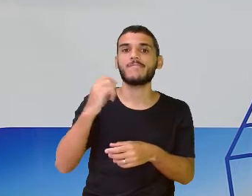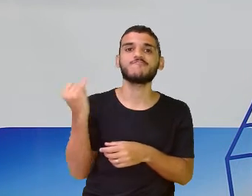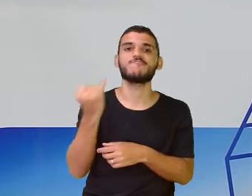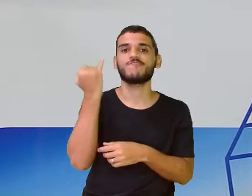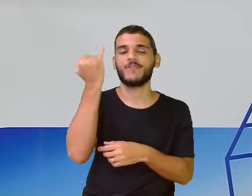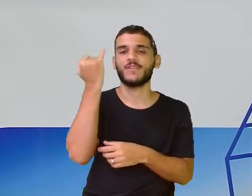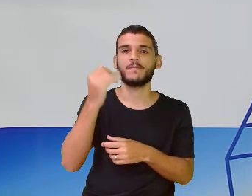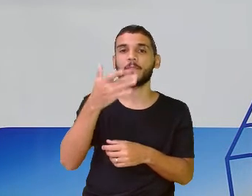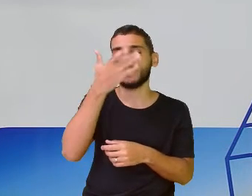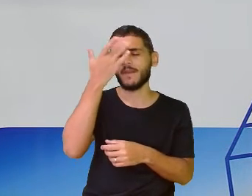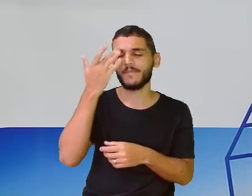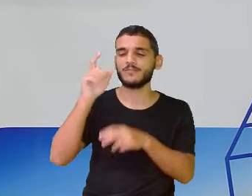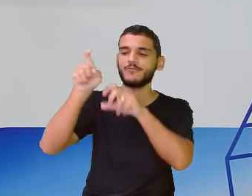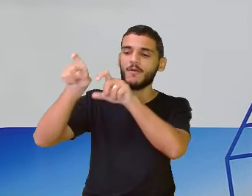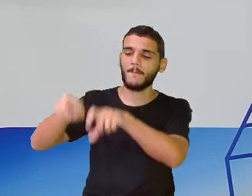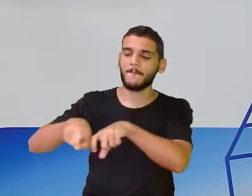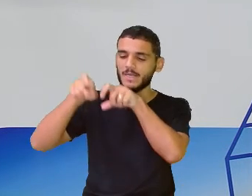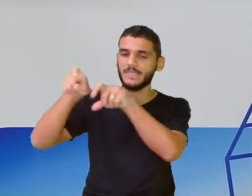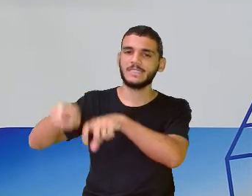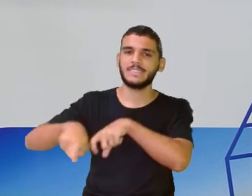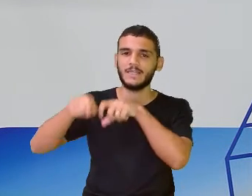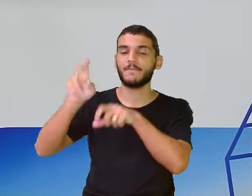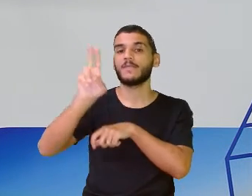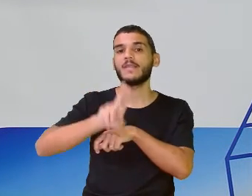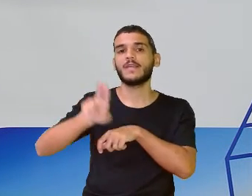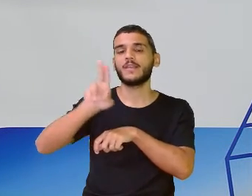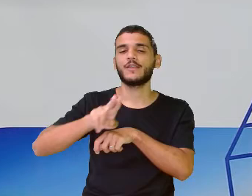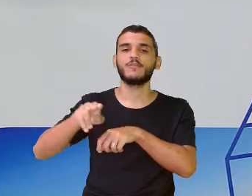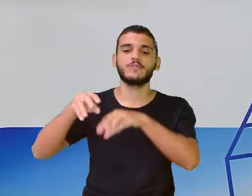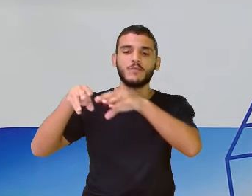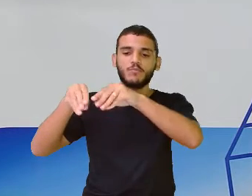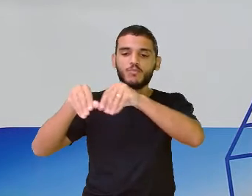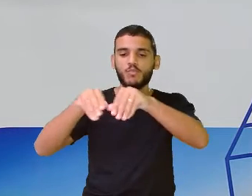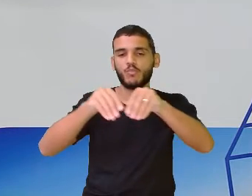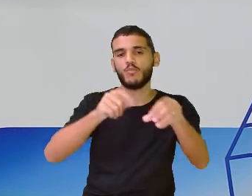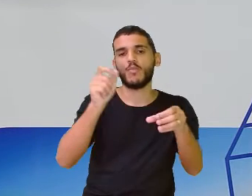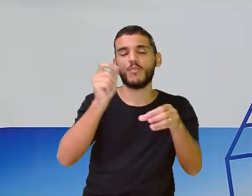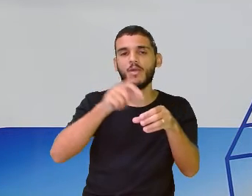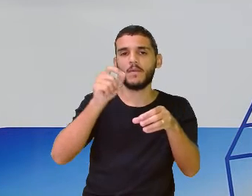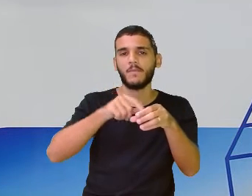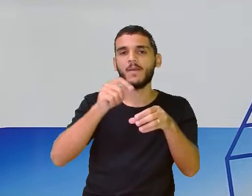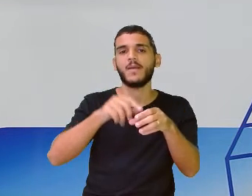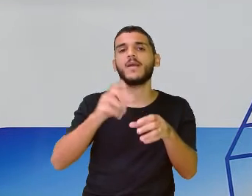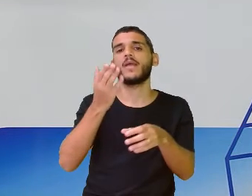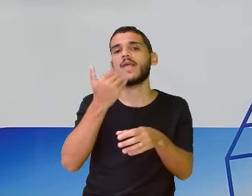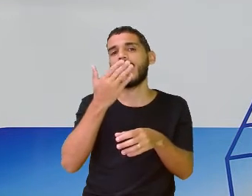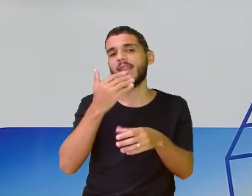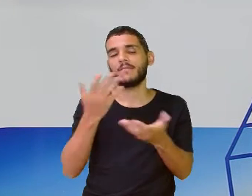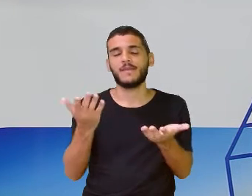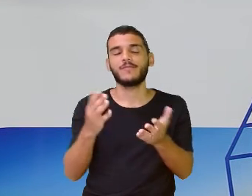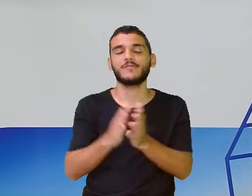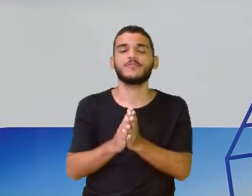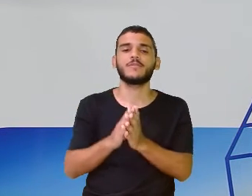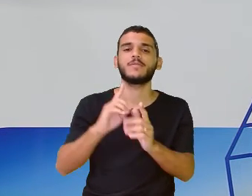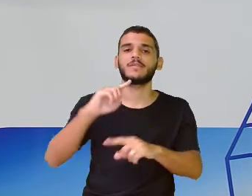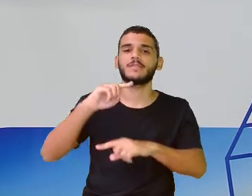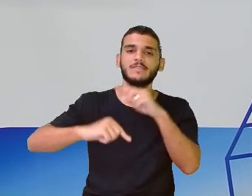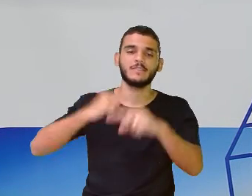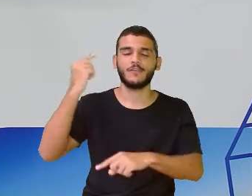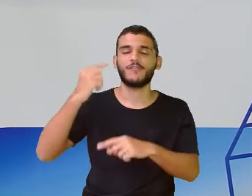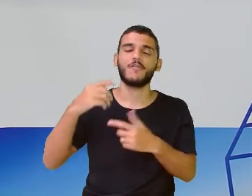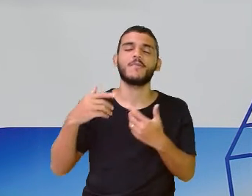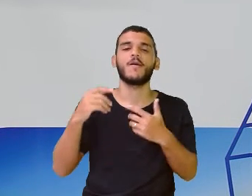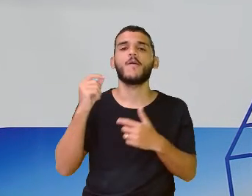O agricultor que usa a compostagem feita com restos de alimentos ali, que foram reutilizados e transformados em